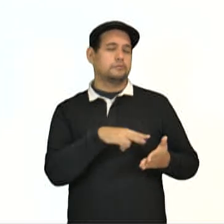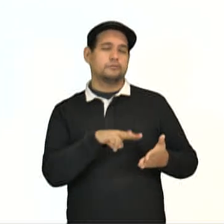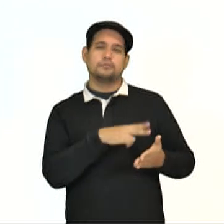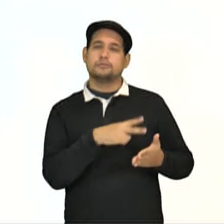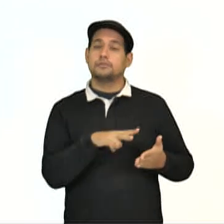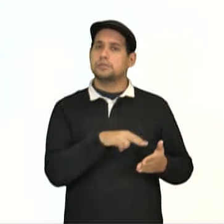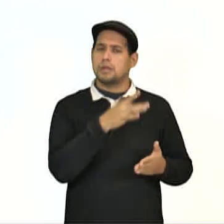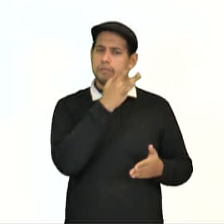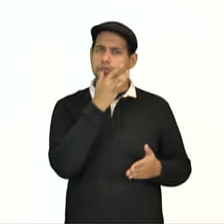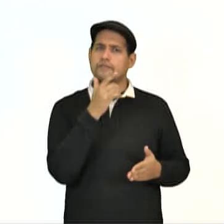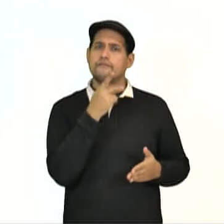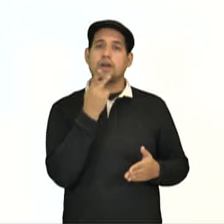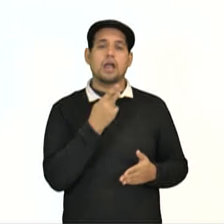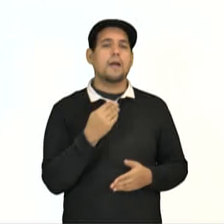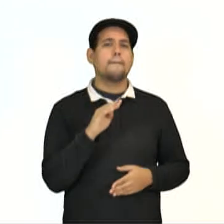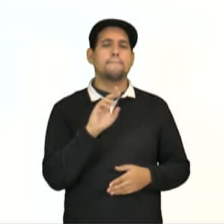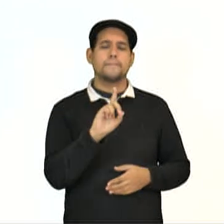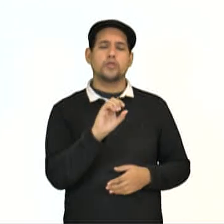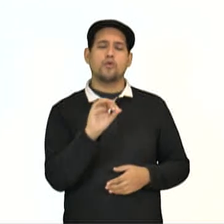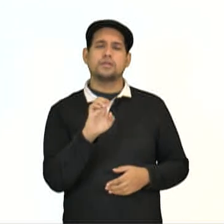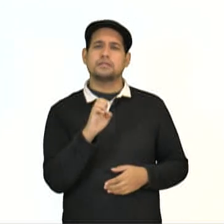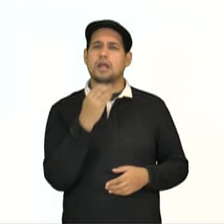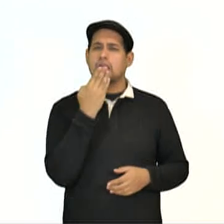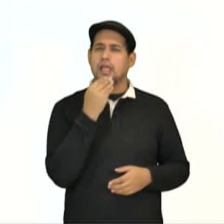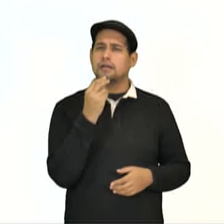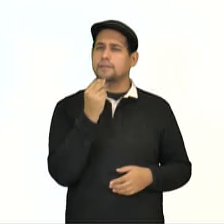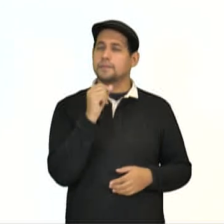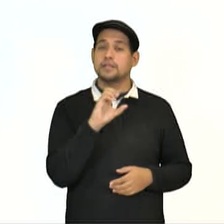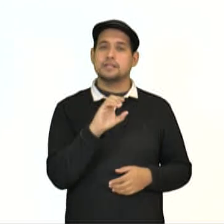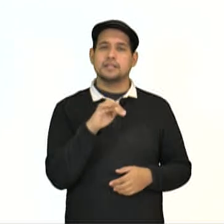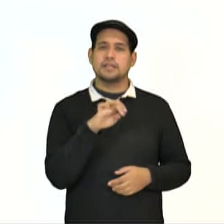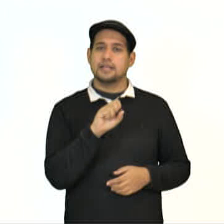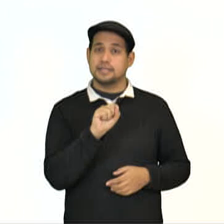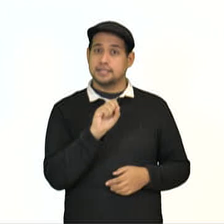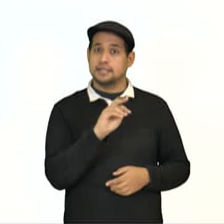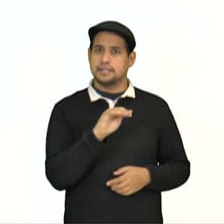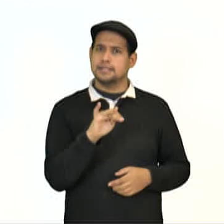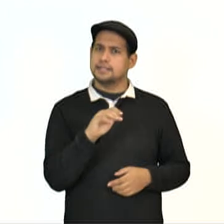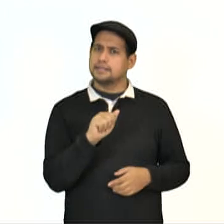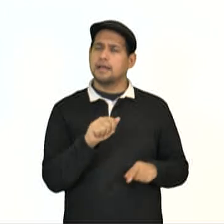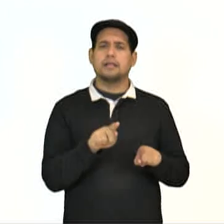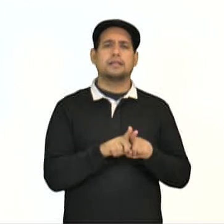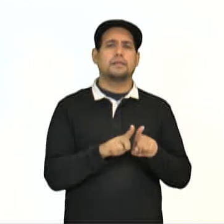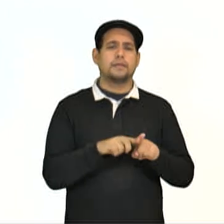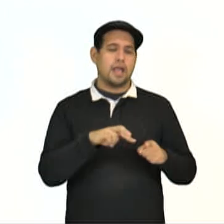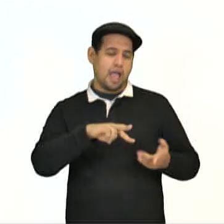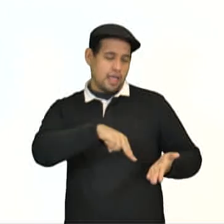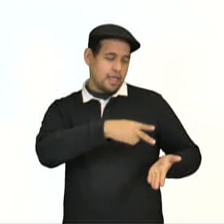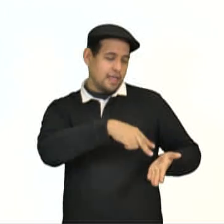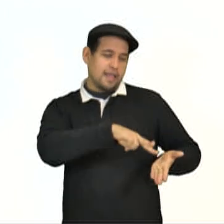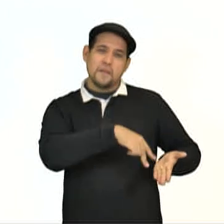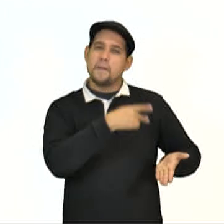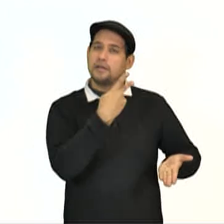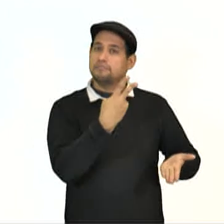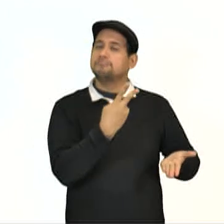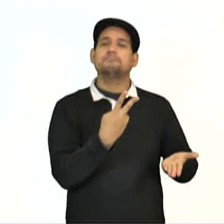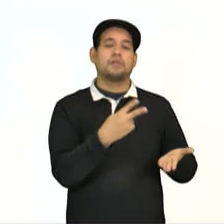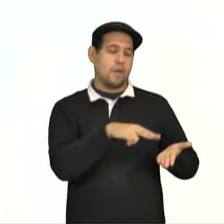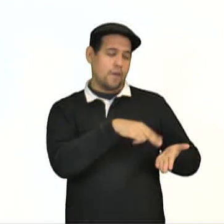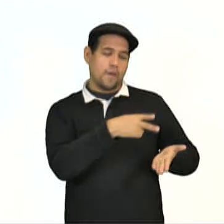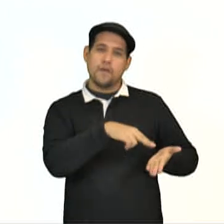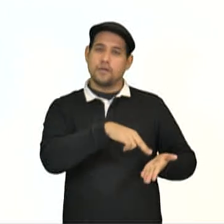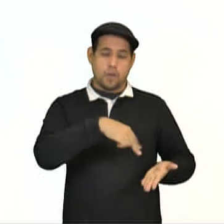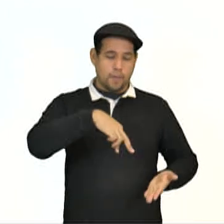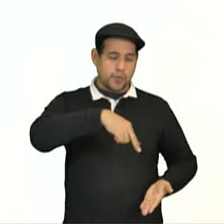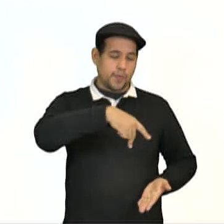o autor trabalha doce, o paladar, sinestesia. O autor compara o balanço da garota de Ipanema, ou seja, o